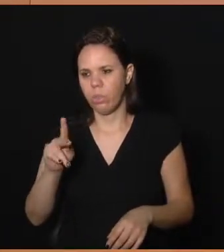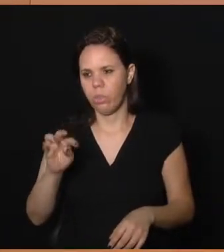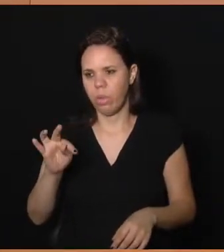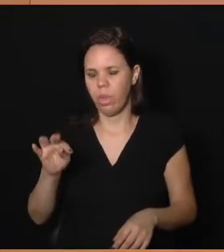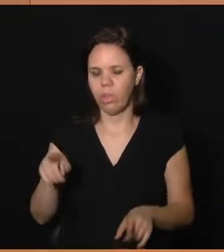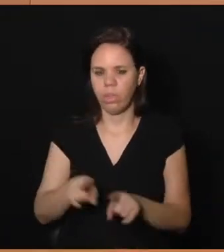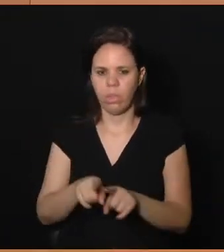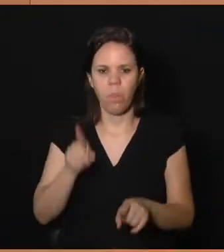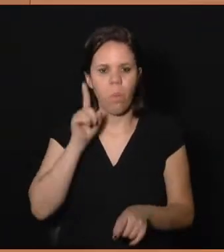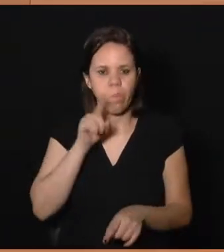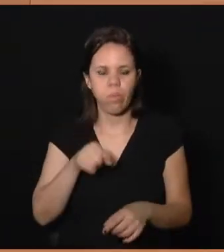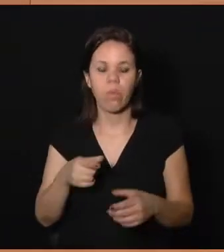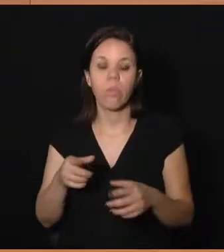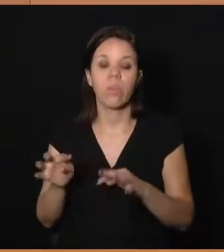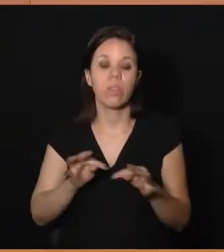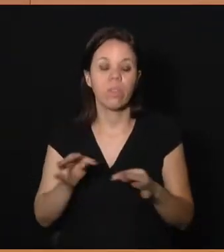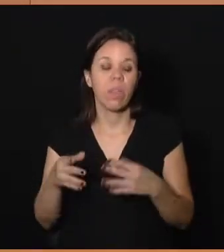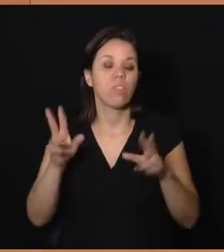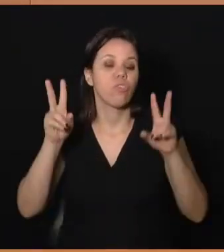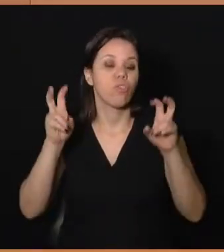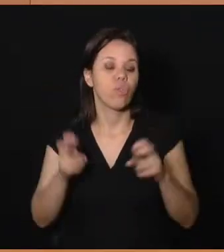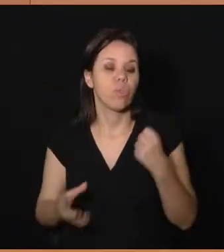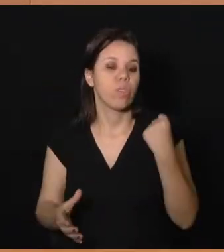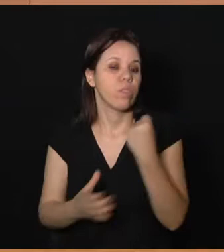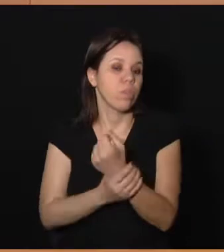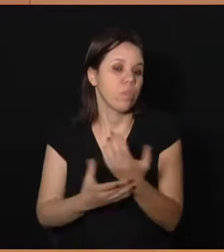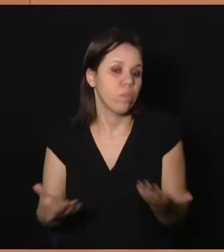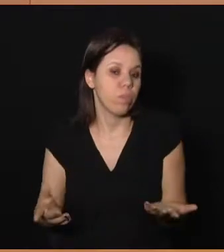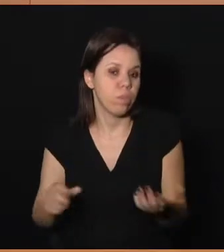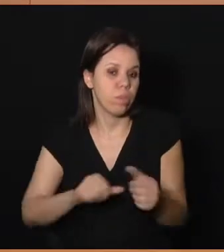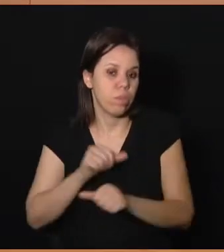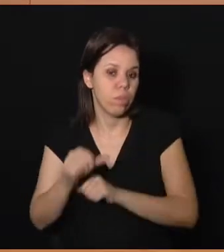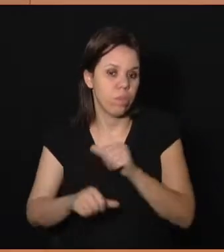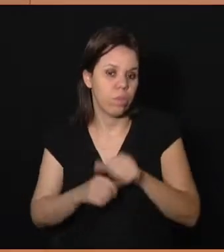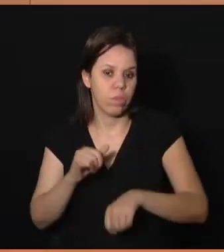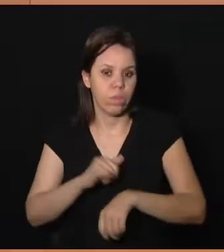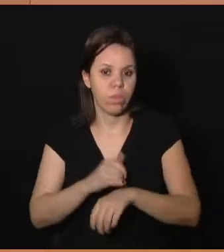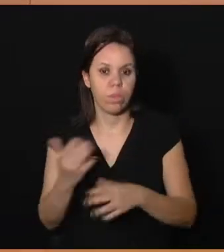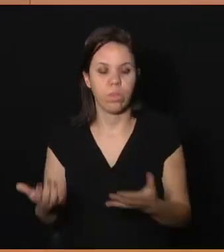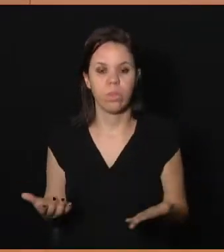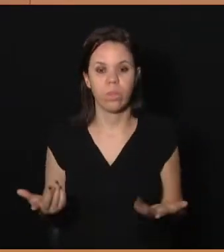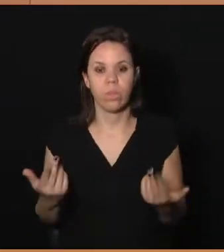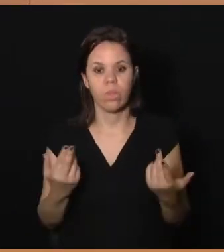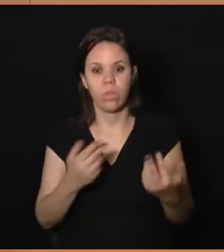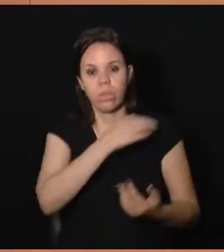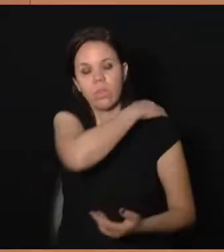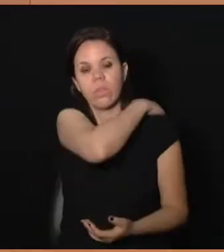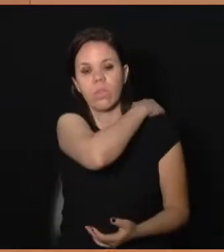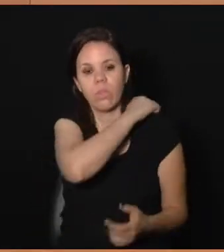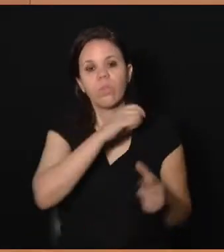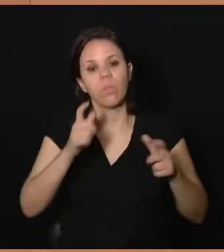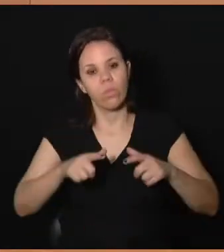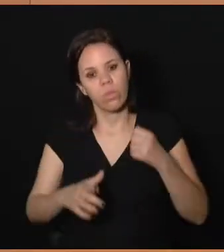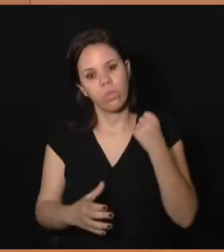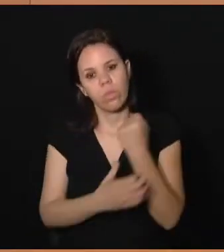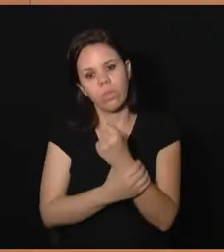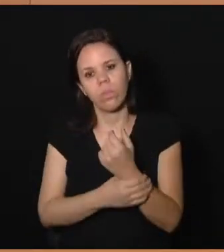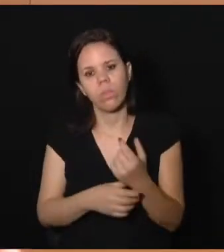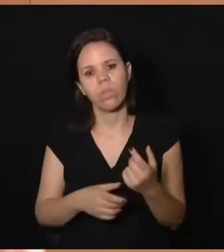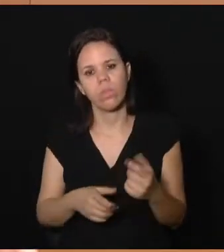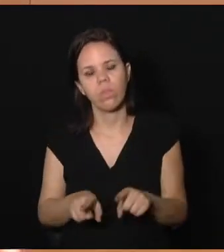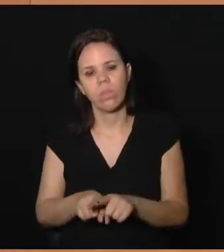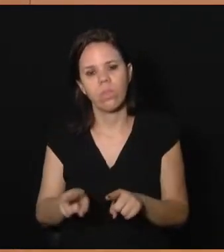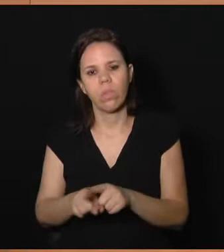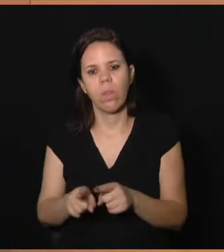de questões de segurança, e eu imagino, quem sabe, transformar o aeroporto de Viracopos como um corredor seguro para as exportações